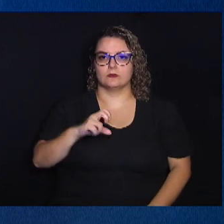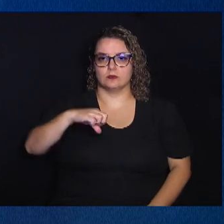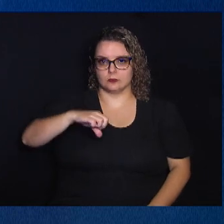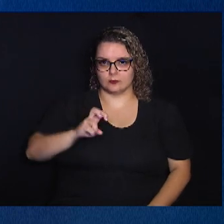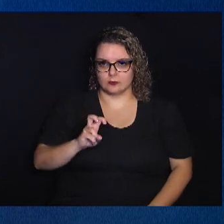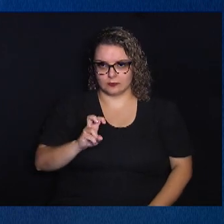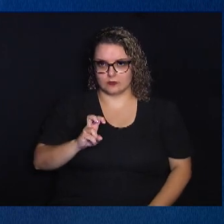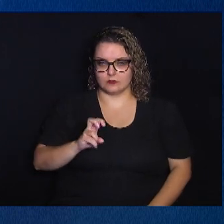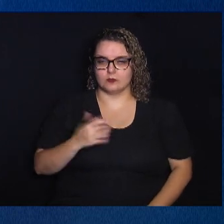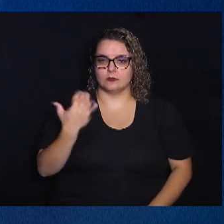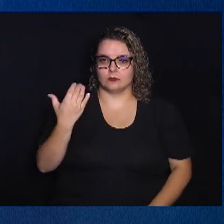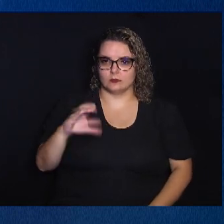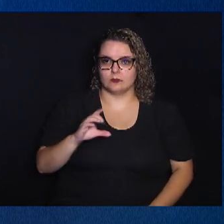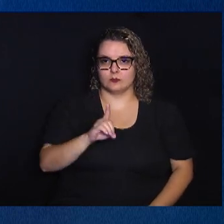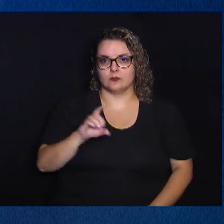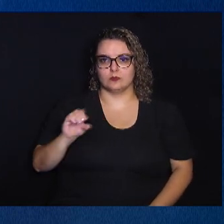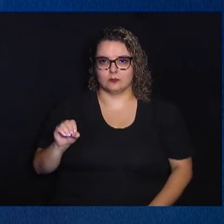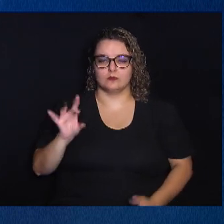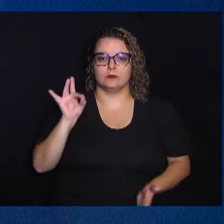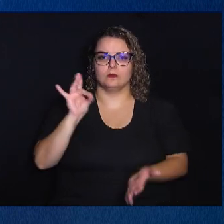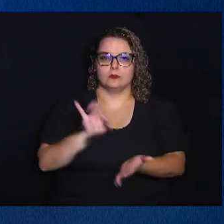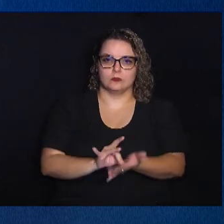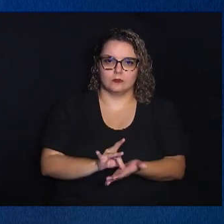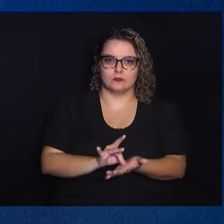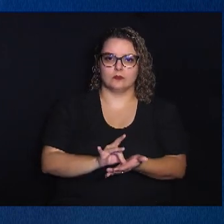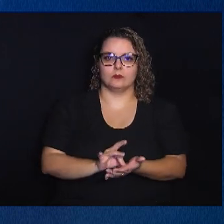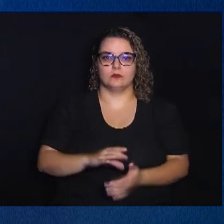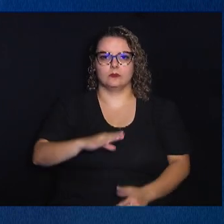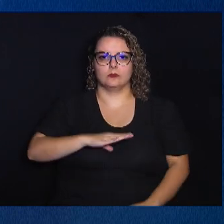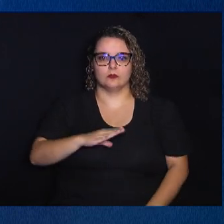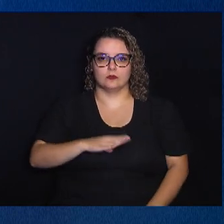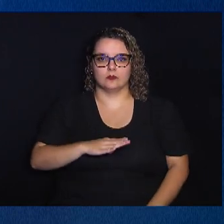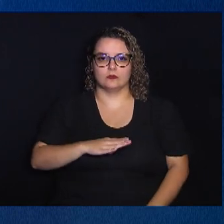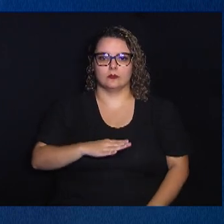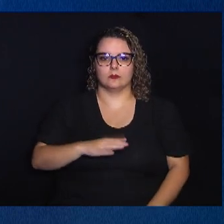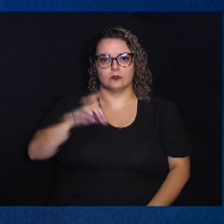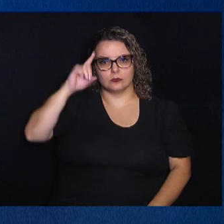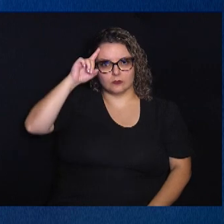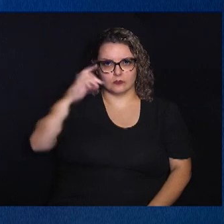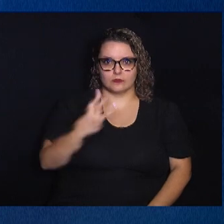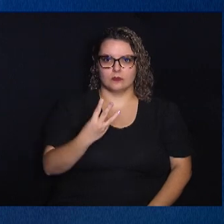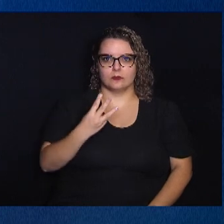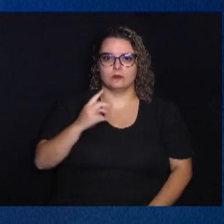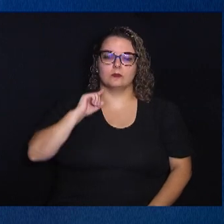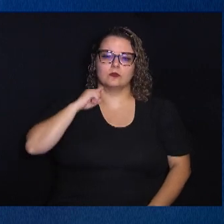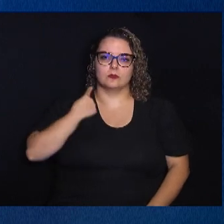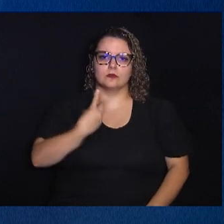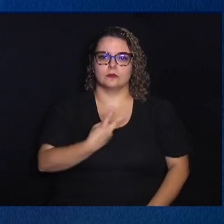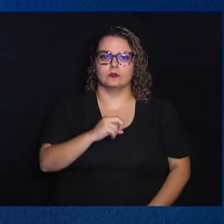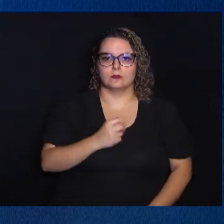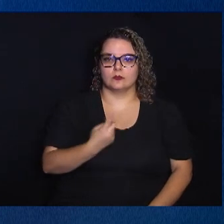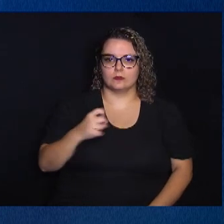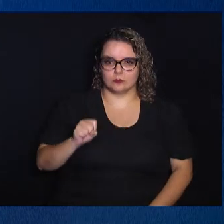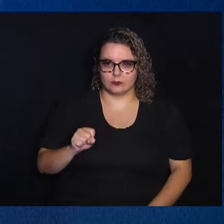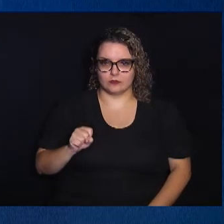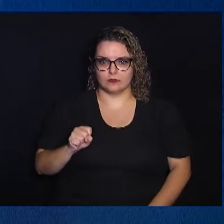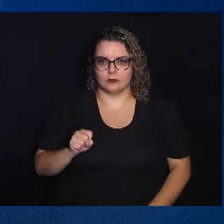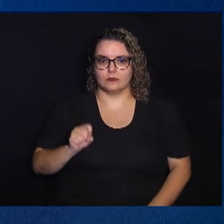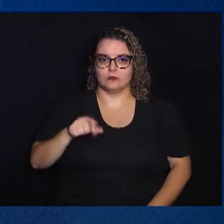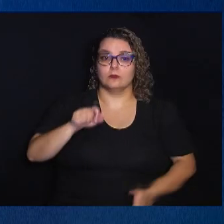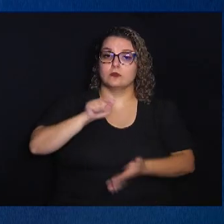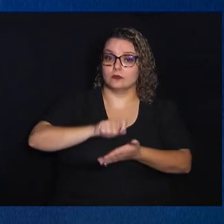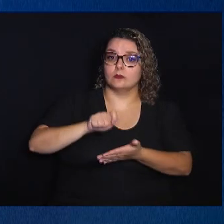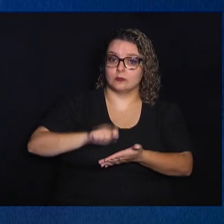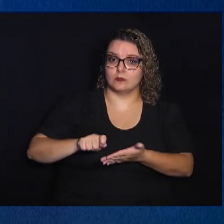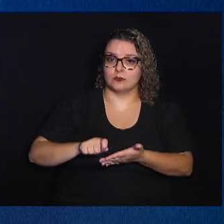15.595 foi publicada no Diário Oficial do Município no dia 3 de maio de 2018 e é de autoria